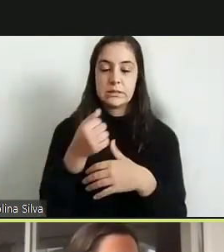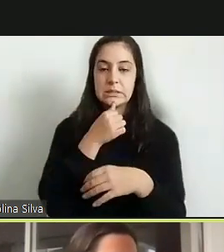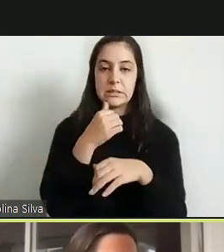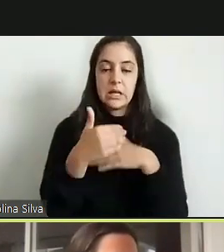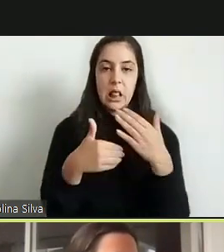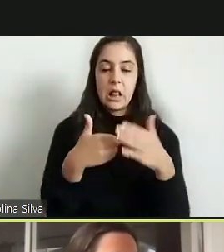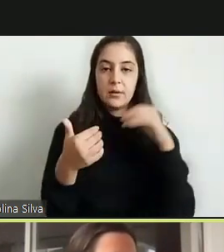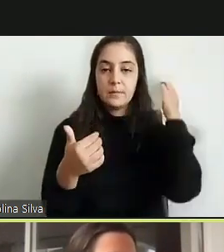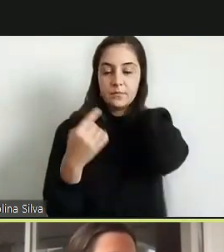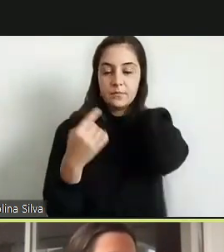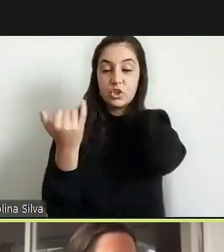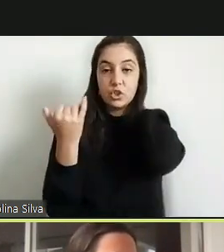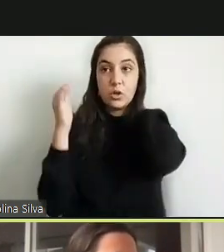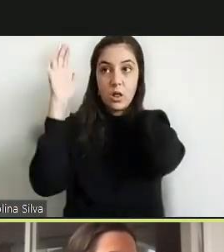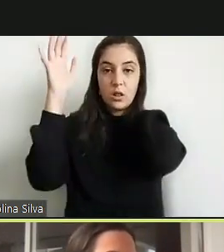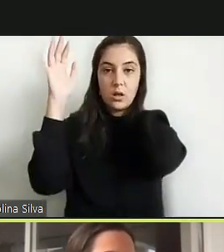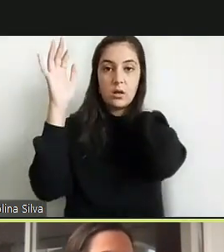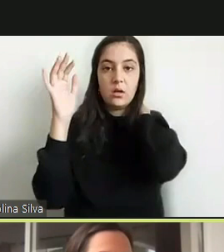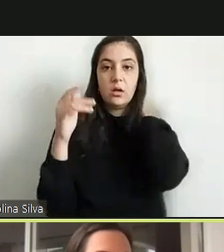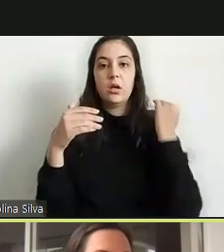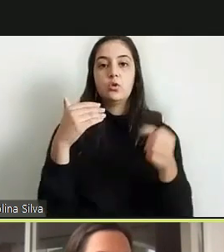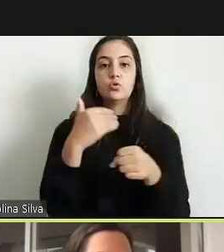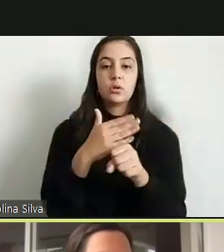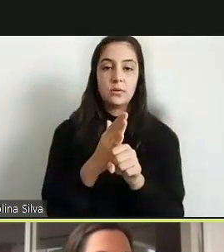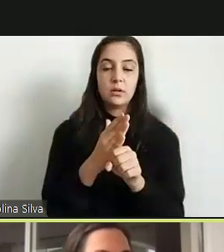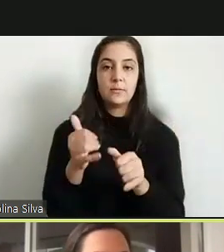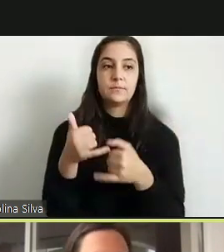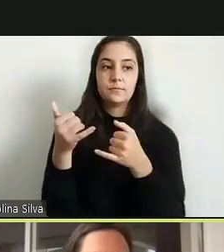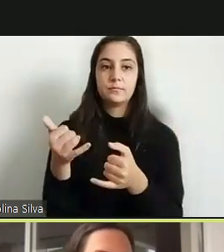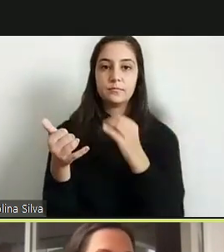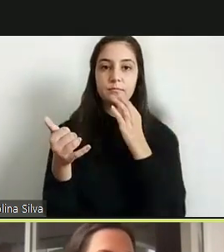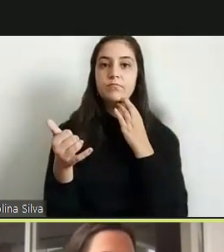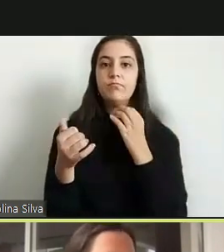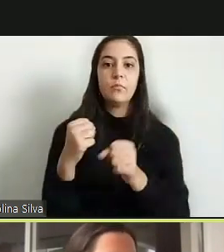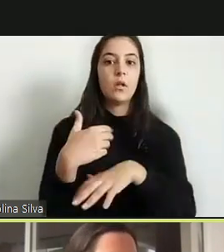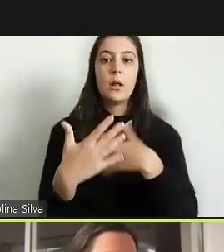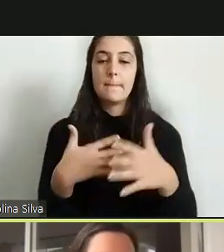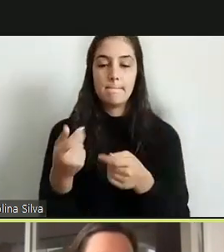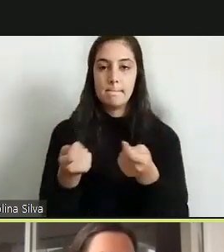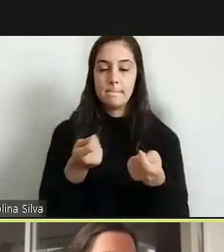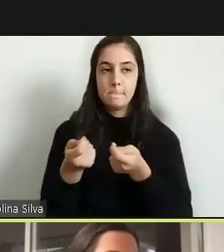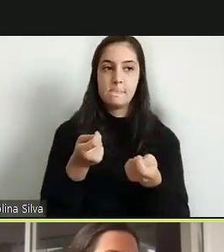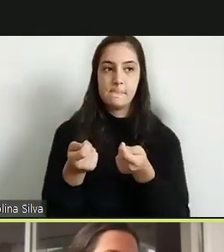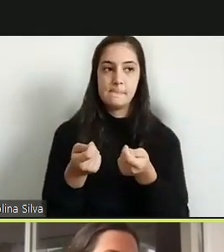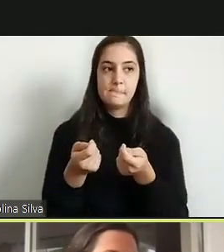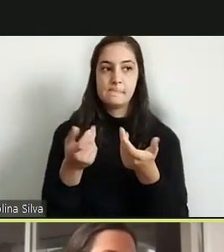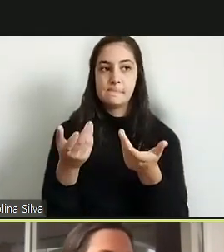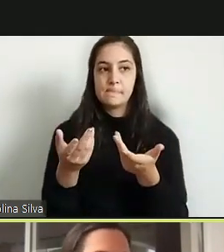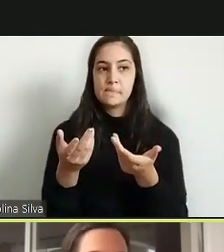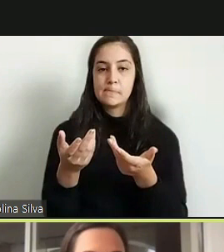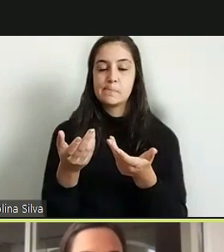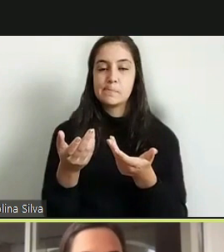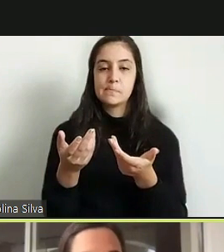decidido institucionalmente e nos gabinetes, e depois movimentam-se, começam-se a organizar. E muitas